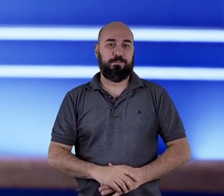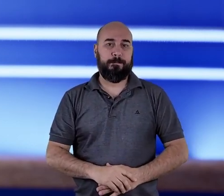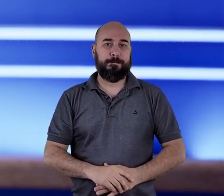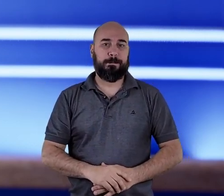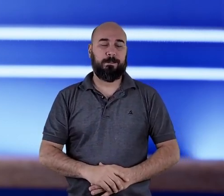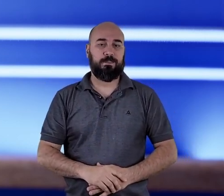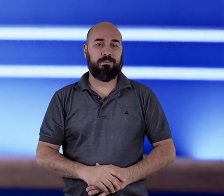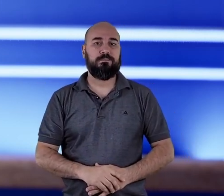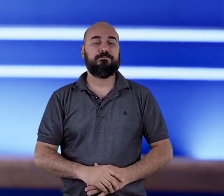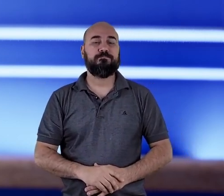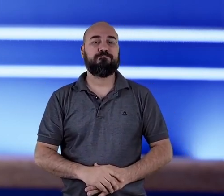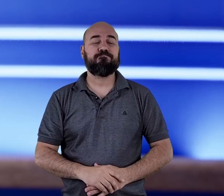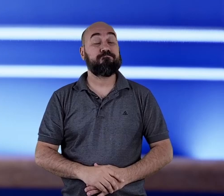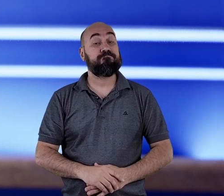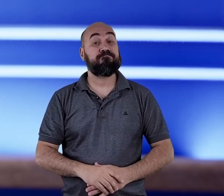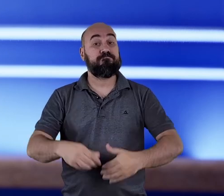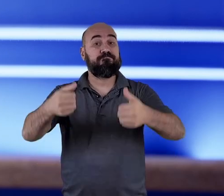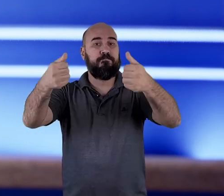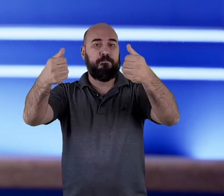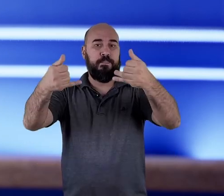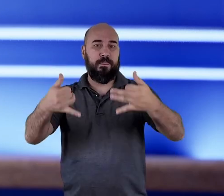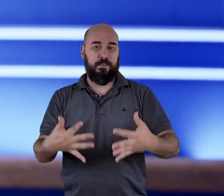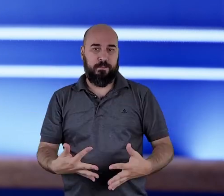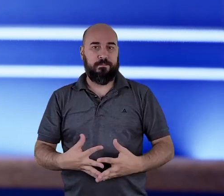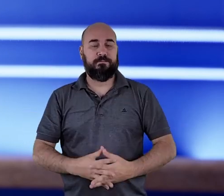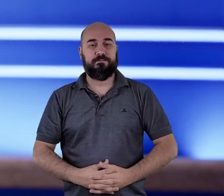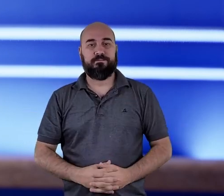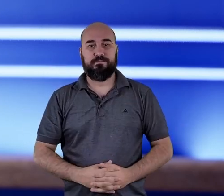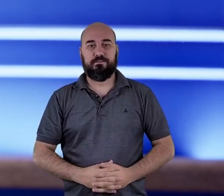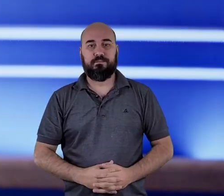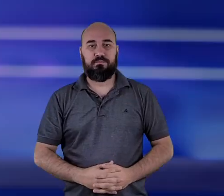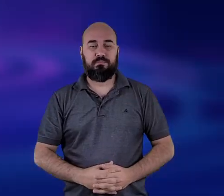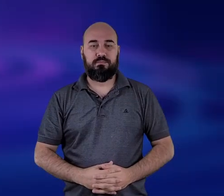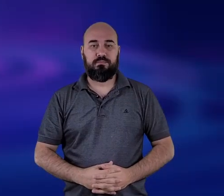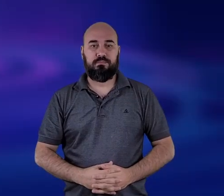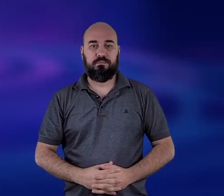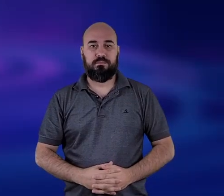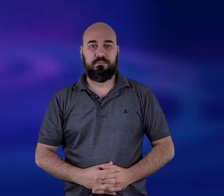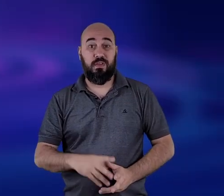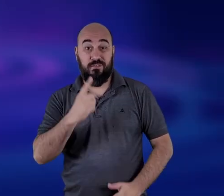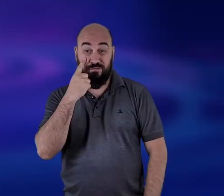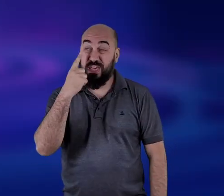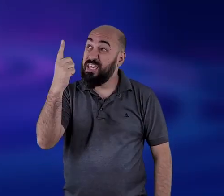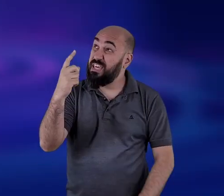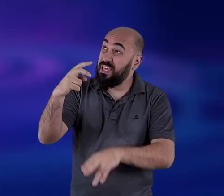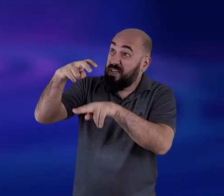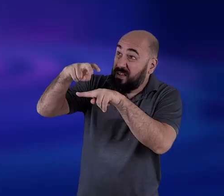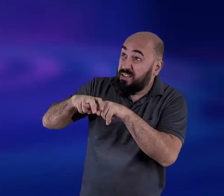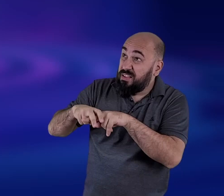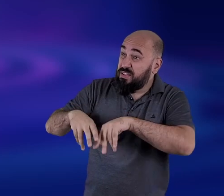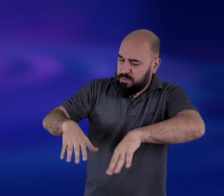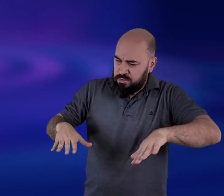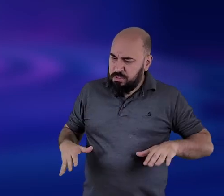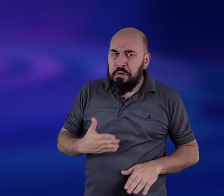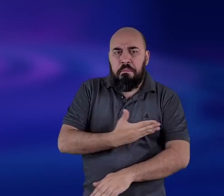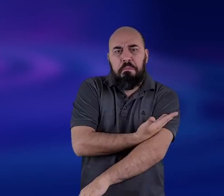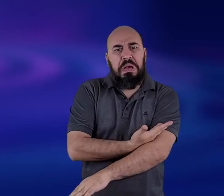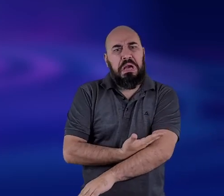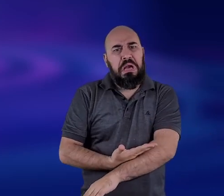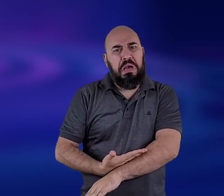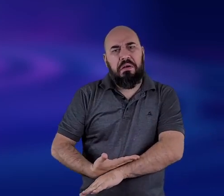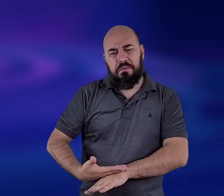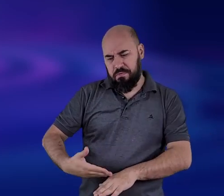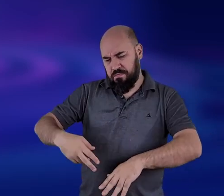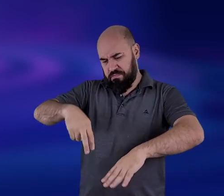11 e 12. Diz assim a palavra do Senhor: vi um grande trono branco, e aquele que